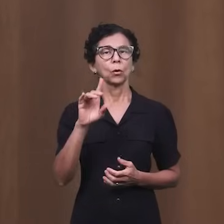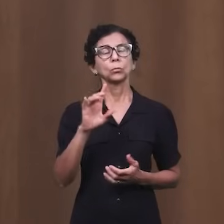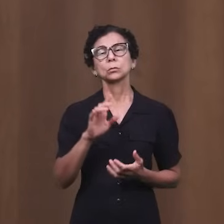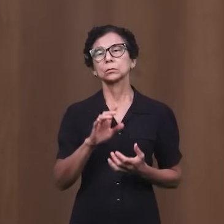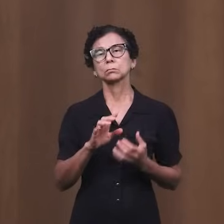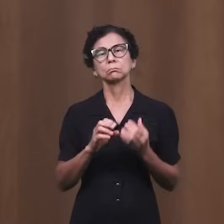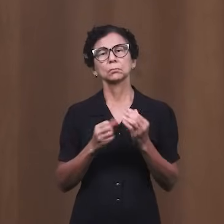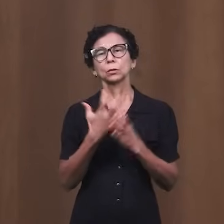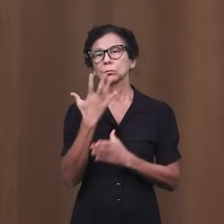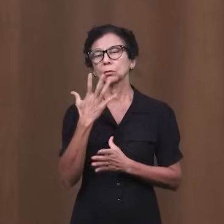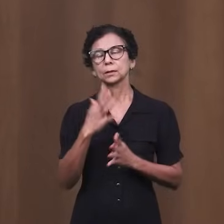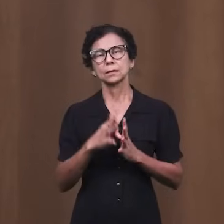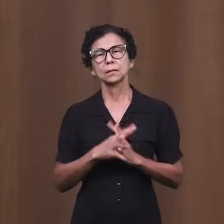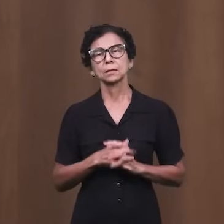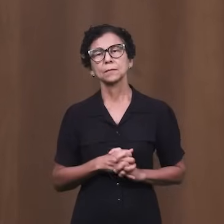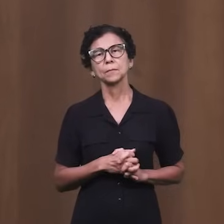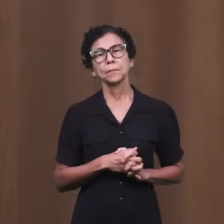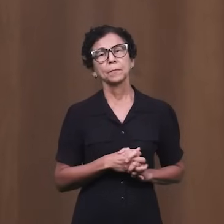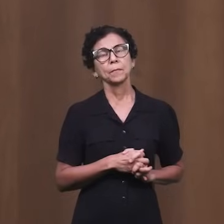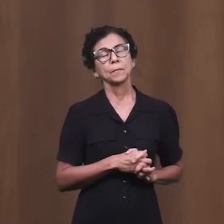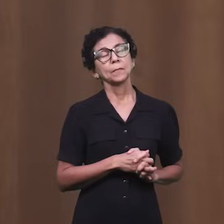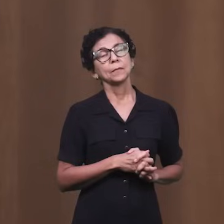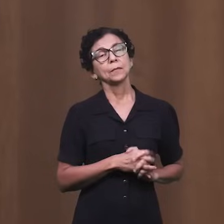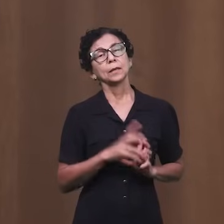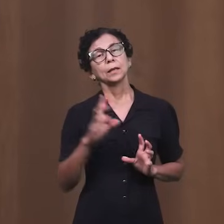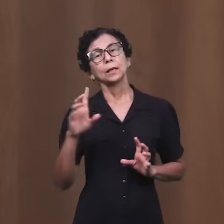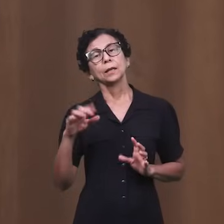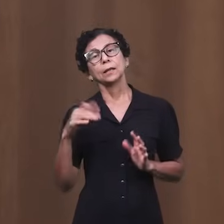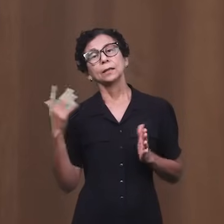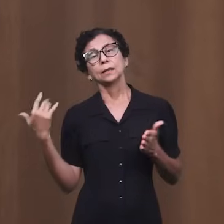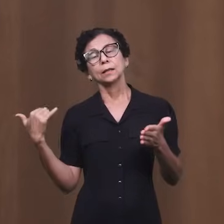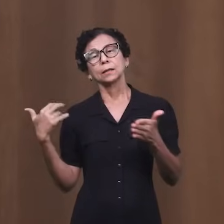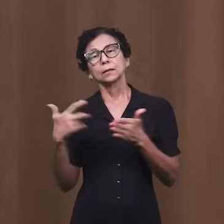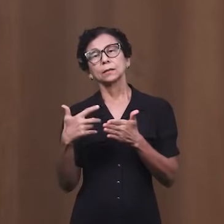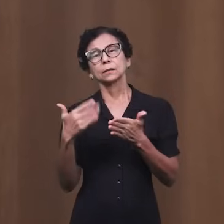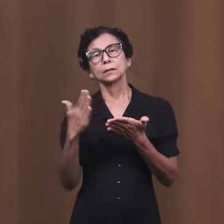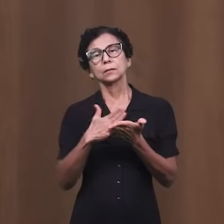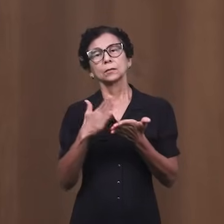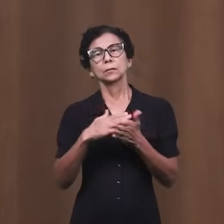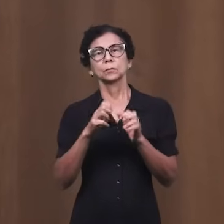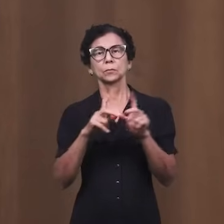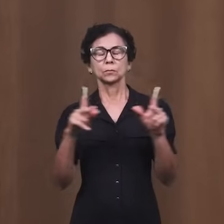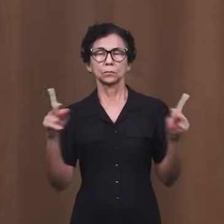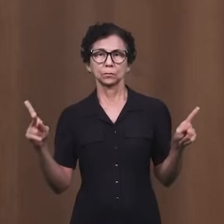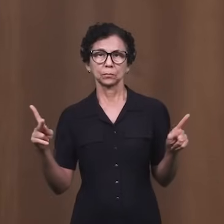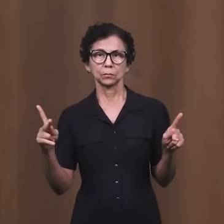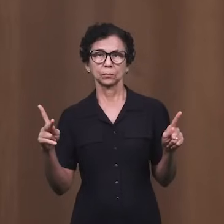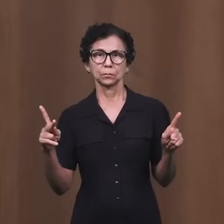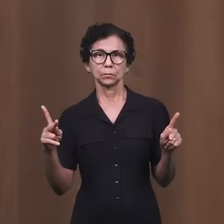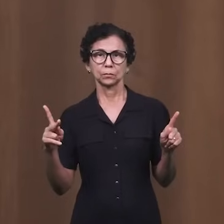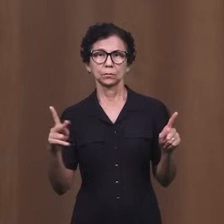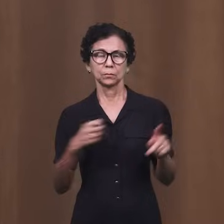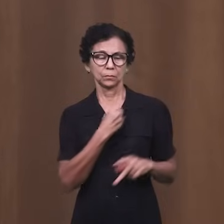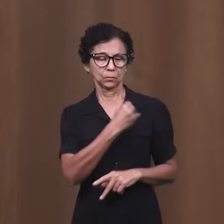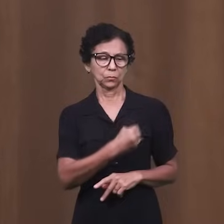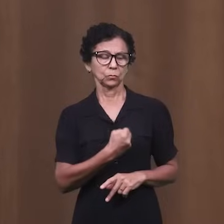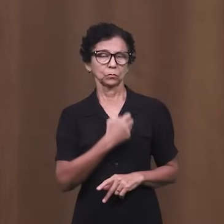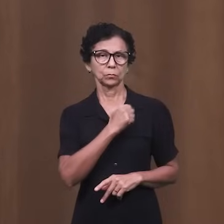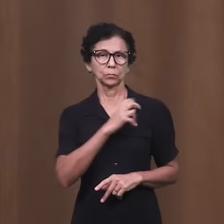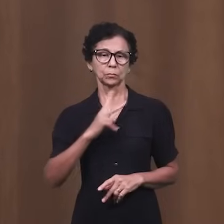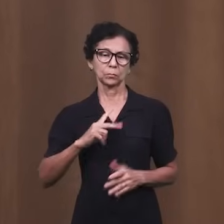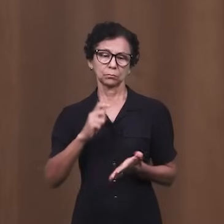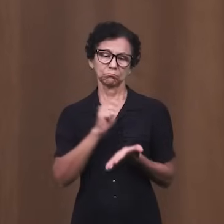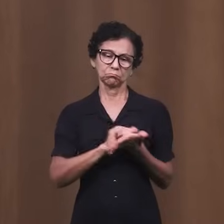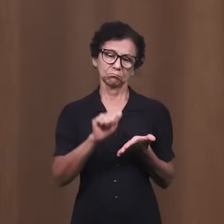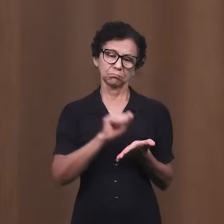outros autores até chegar no livro de Apocalipse que foi escrito pelo Apóstolo João E aí